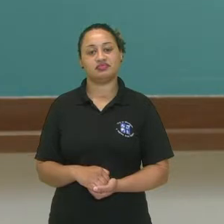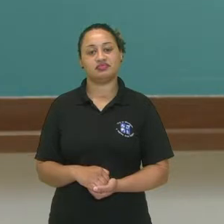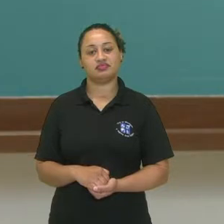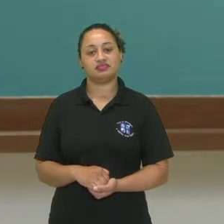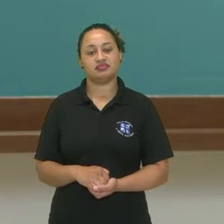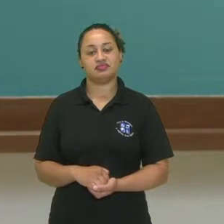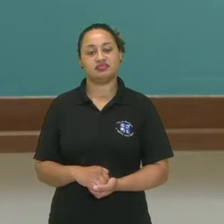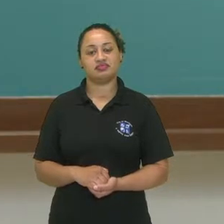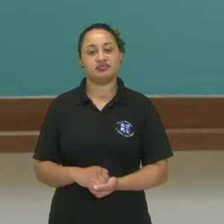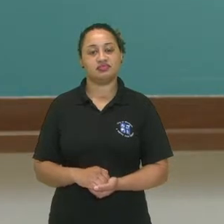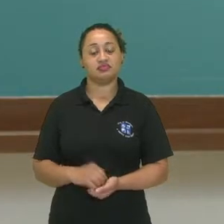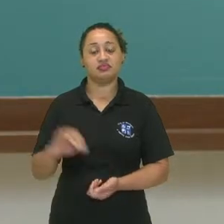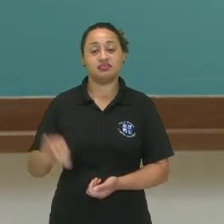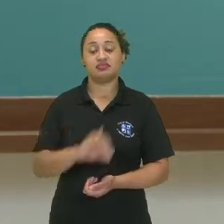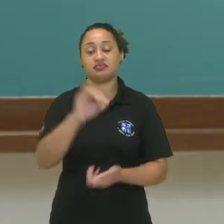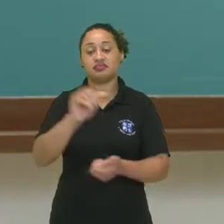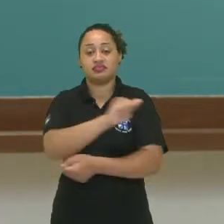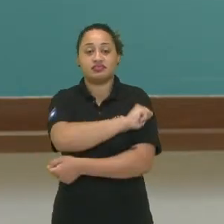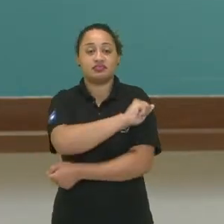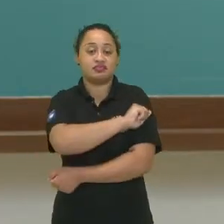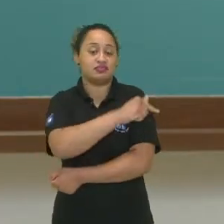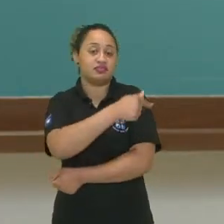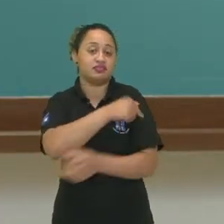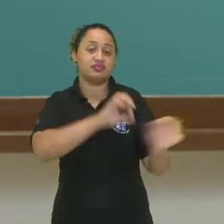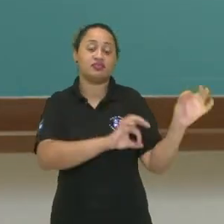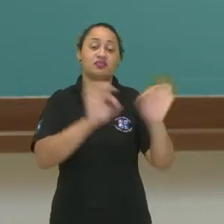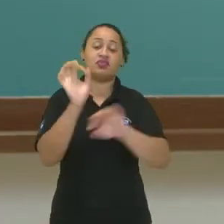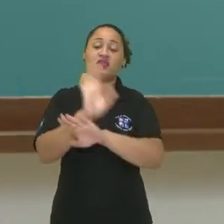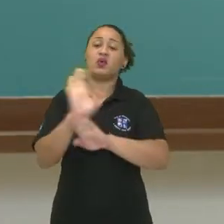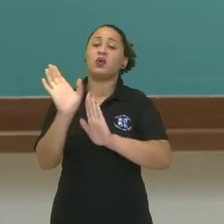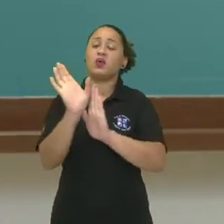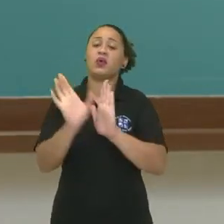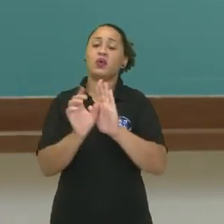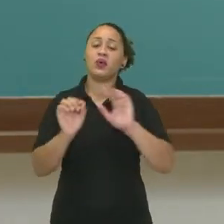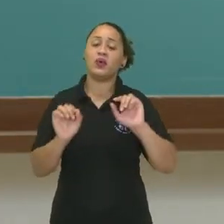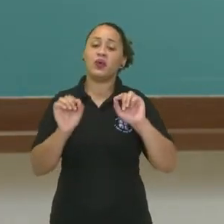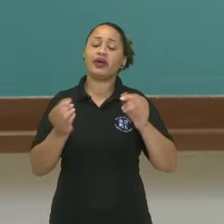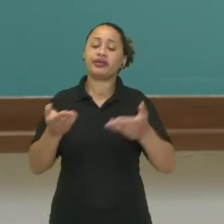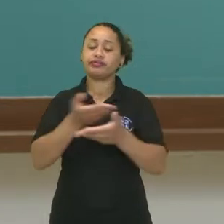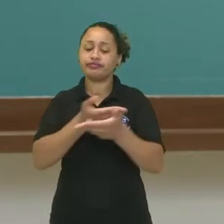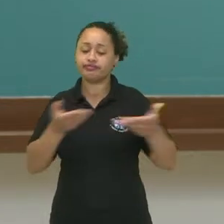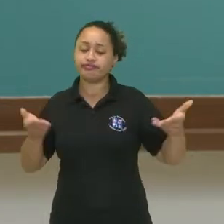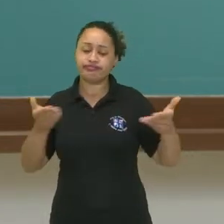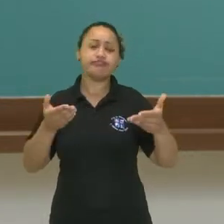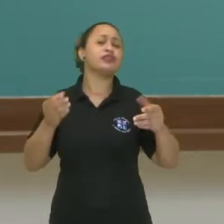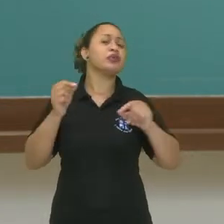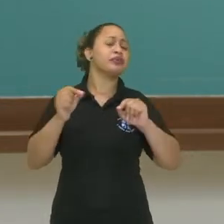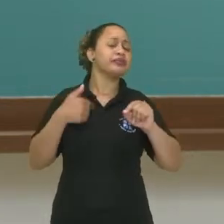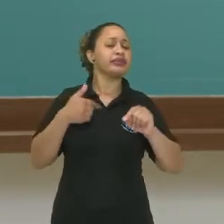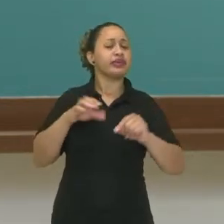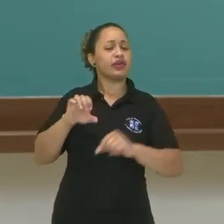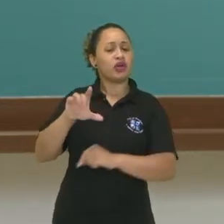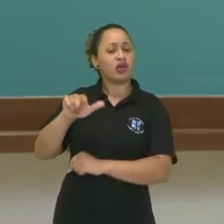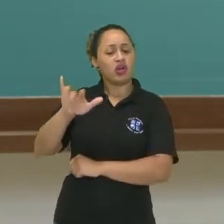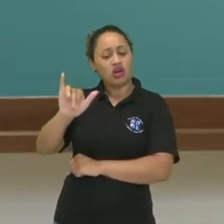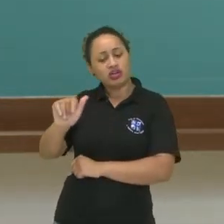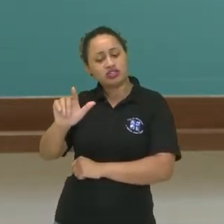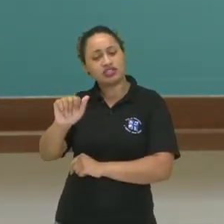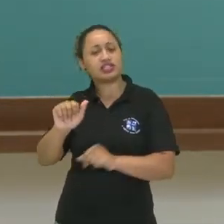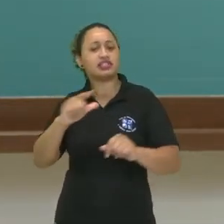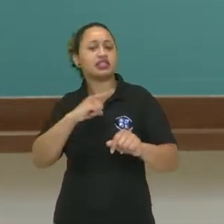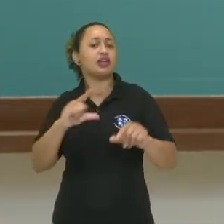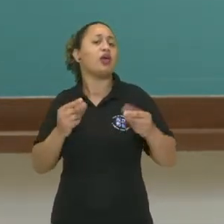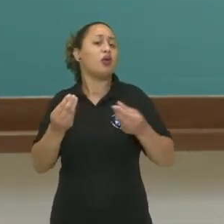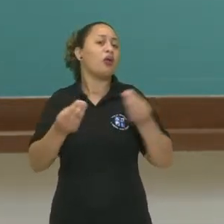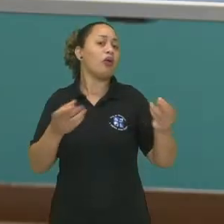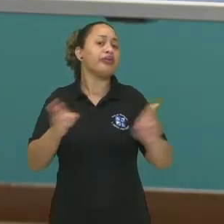Olá, estudantes do 7º ano. Neste vídeo nós vamos falar sobre as relações ecológicas. Bora conferir comigo,